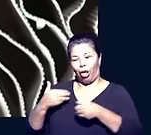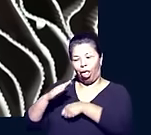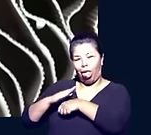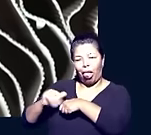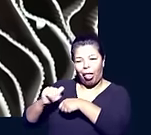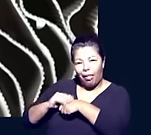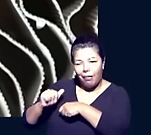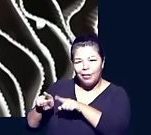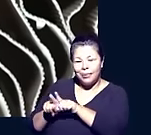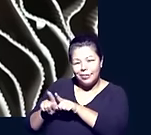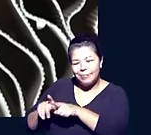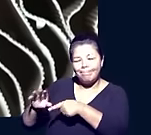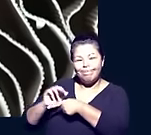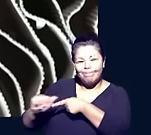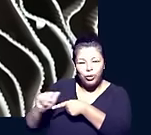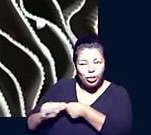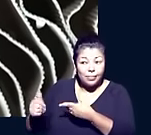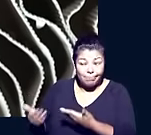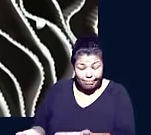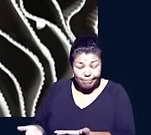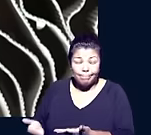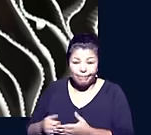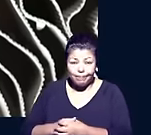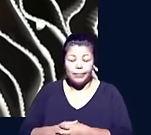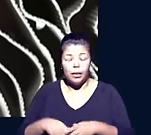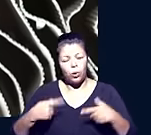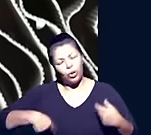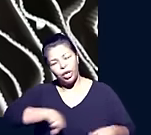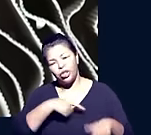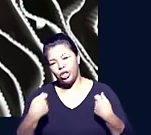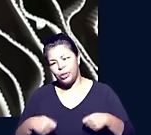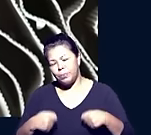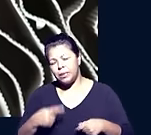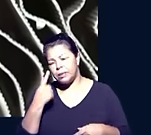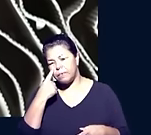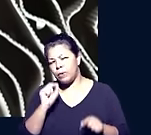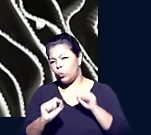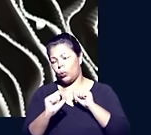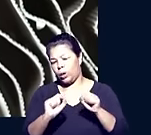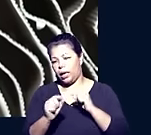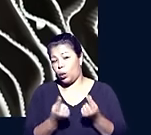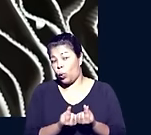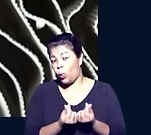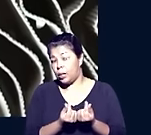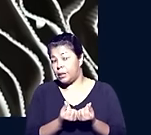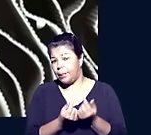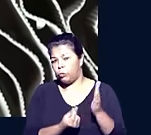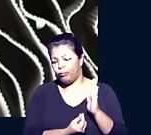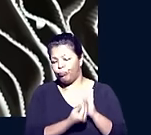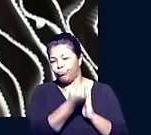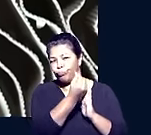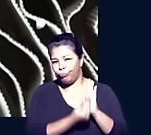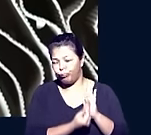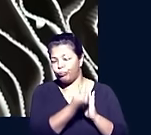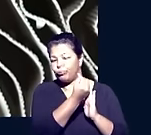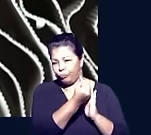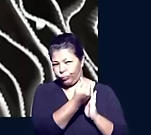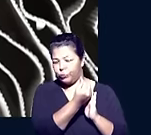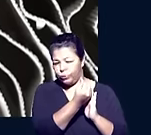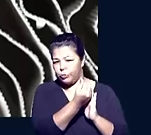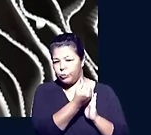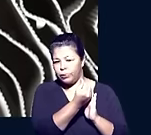não de de de que a gente tem no orçamento e um um um um um amarrar